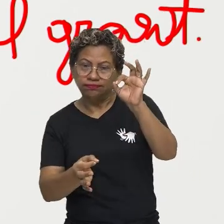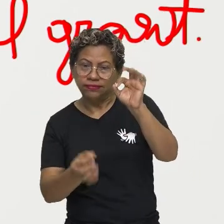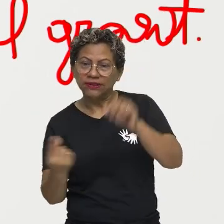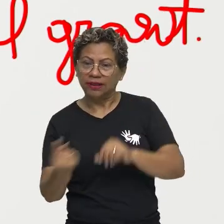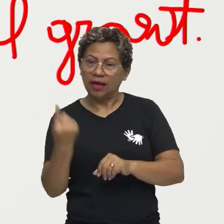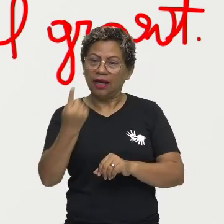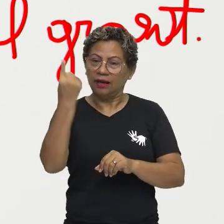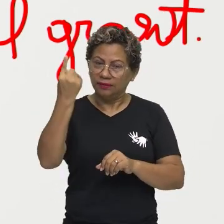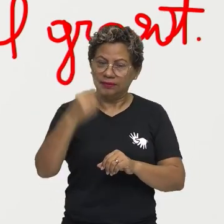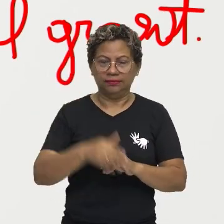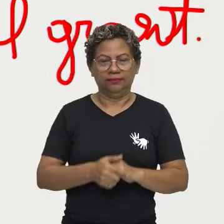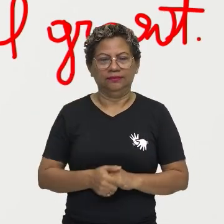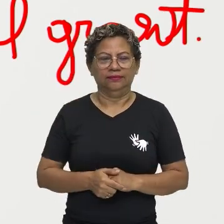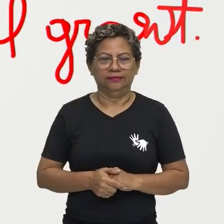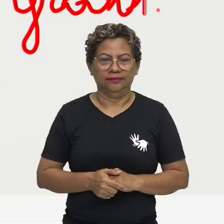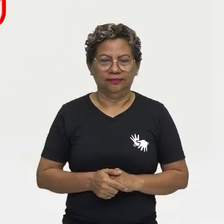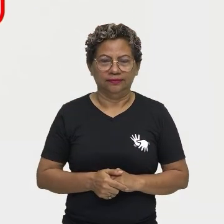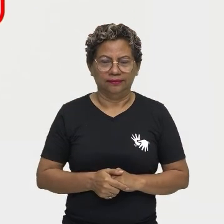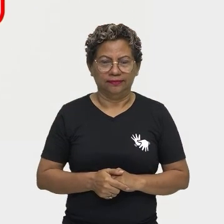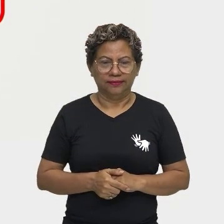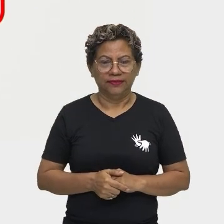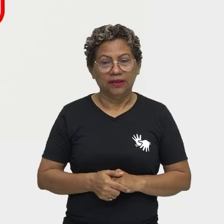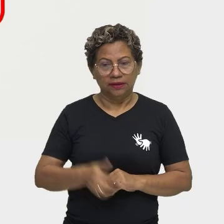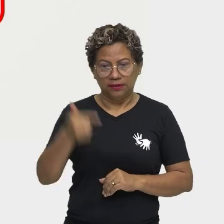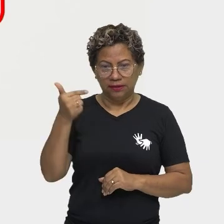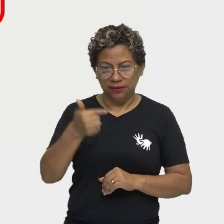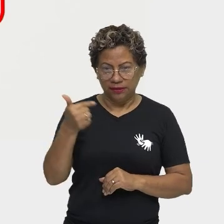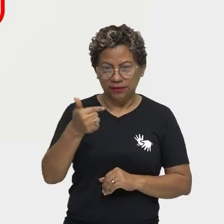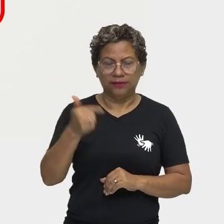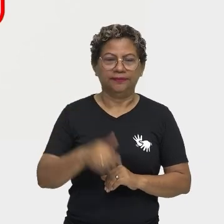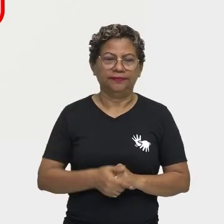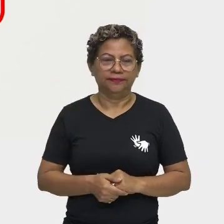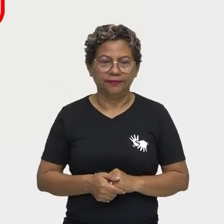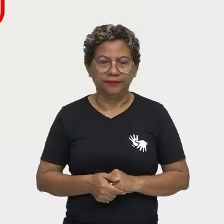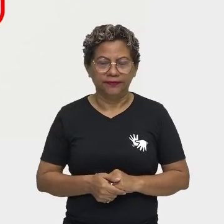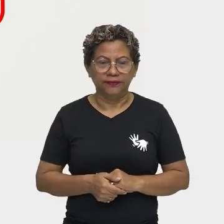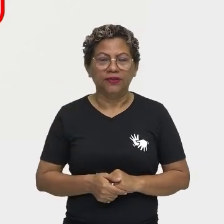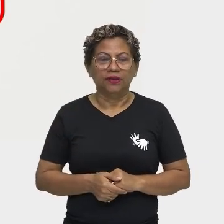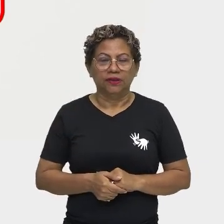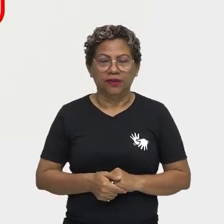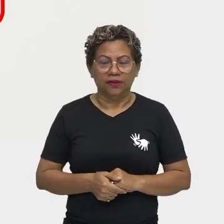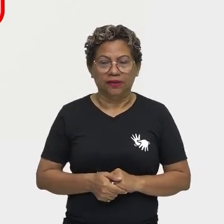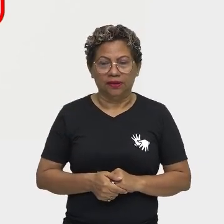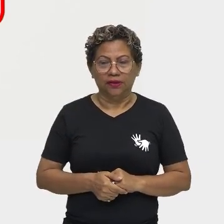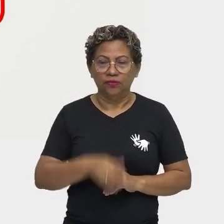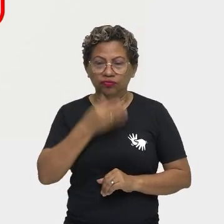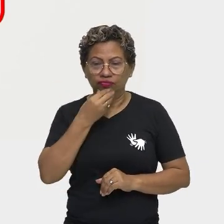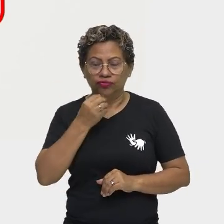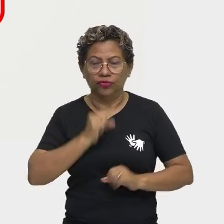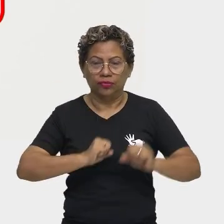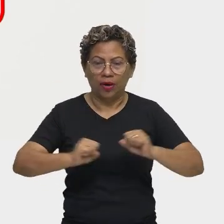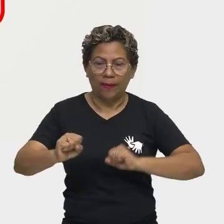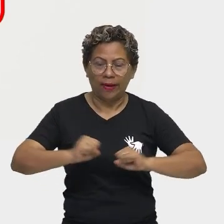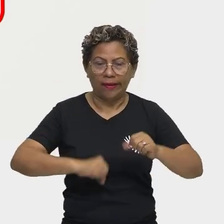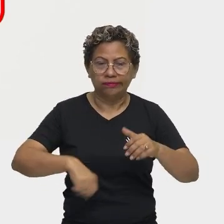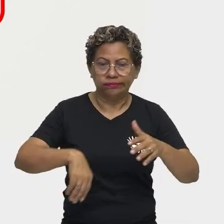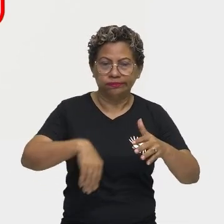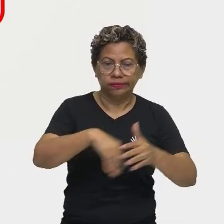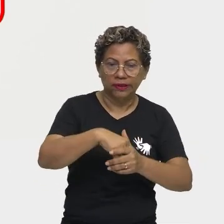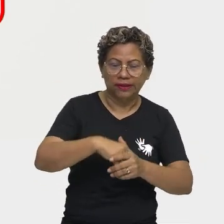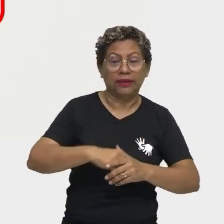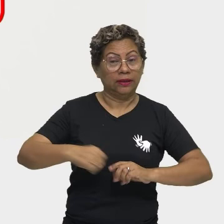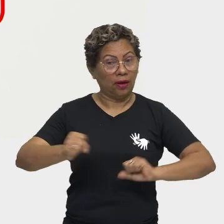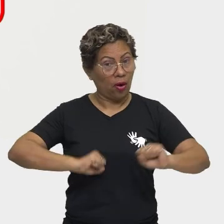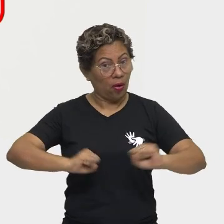gravidade, né? Ele está elevado. A segunda afirmação, um jogador de futebol correndo. Olha,